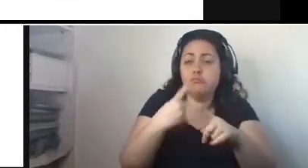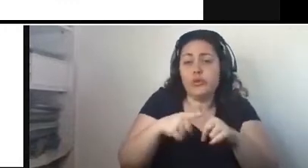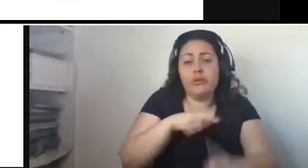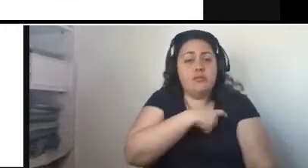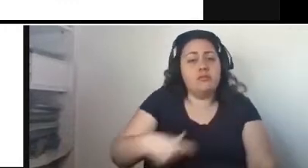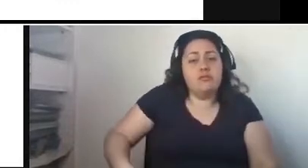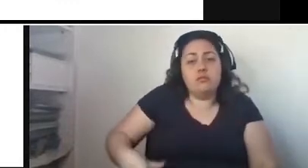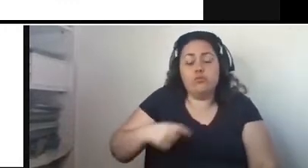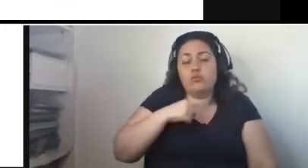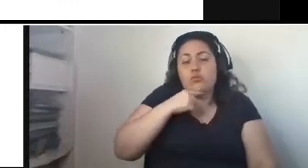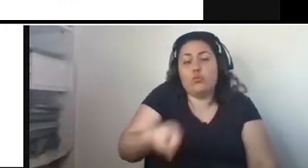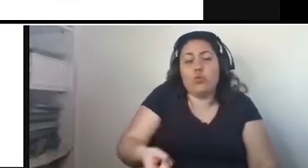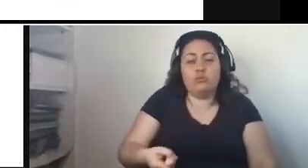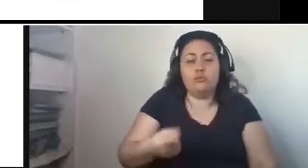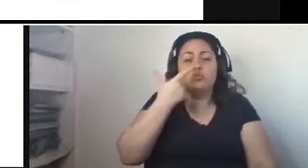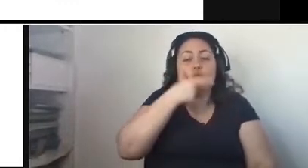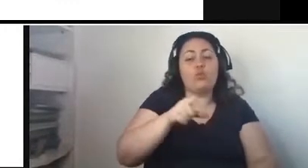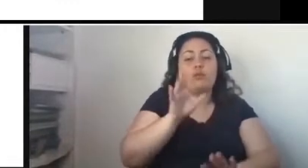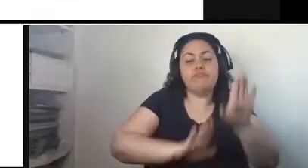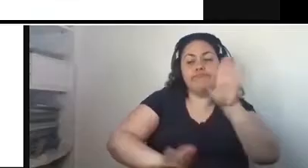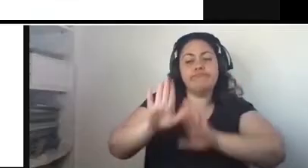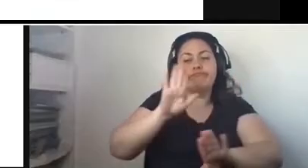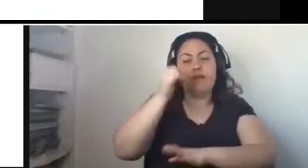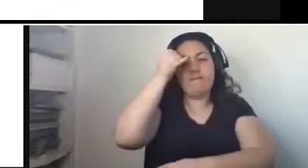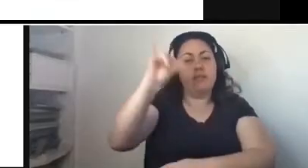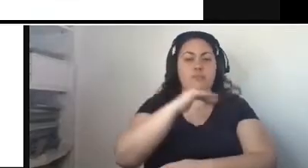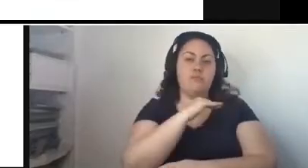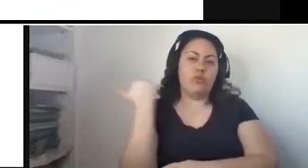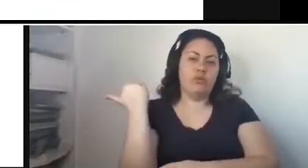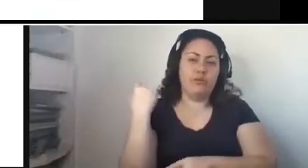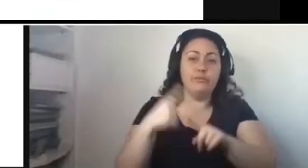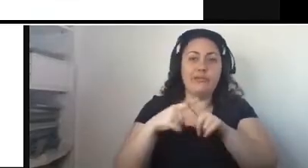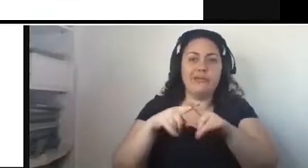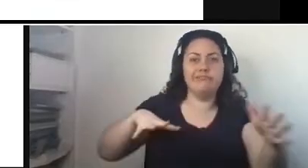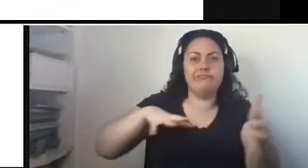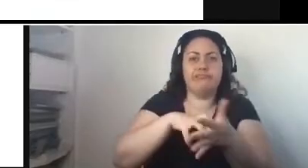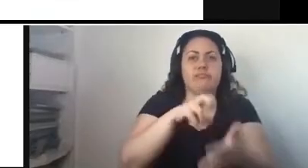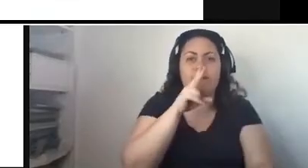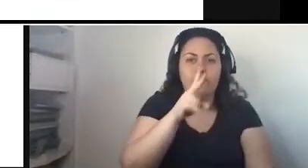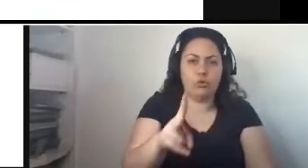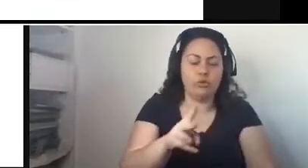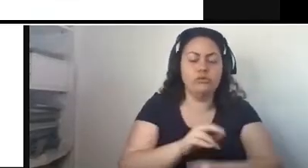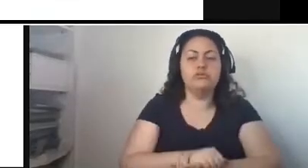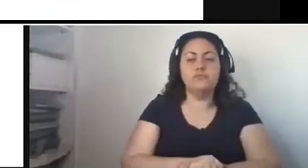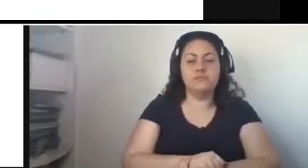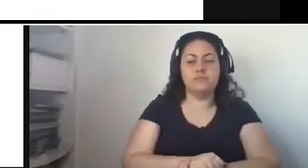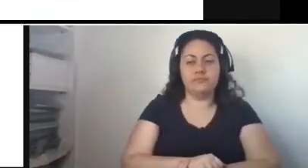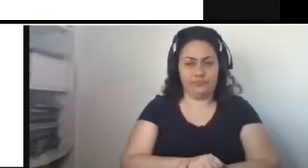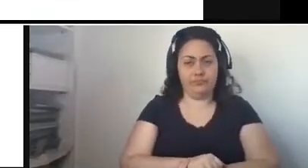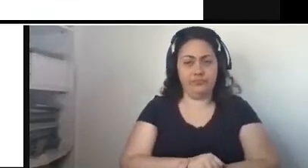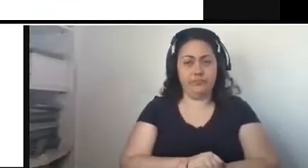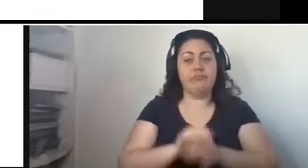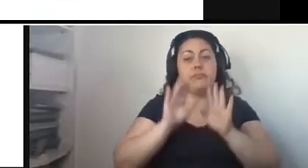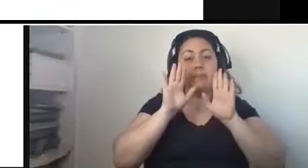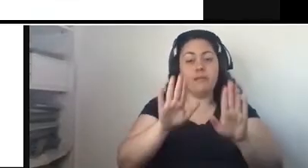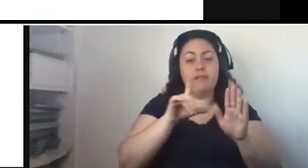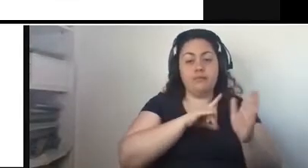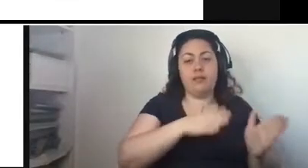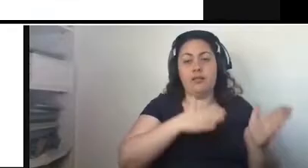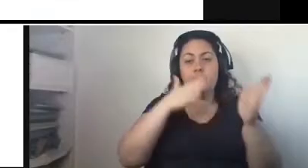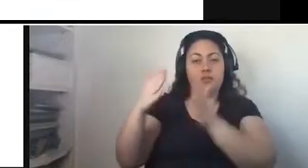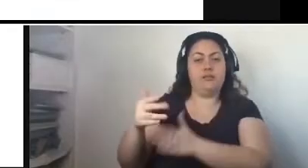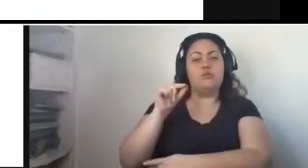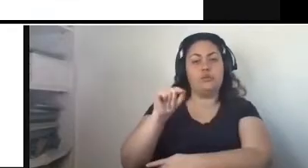para evitar a morte de tantas batidas fortes assim. Por outro lado, se você tiver uma sociedade onde todo mundo dirige